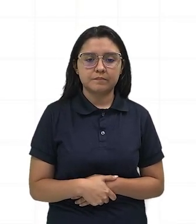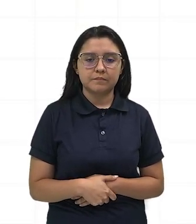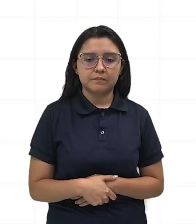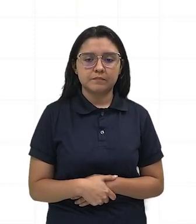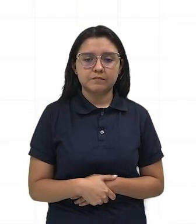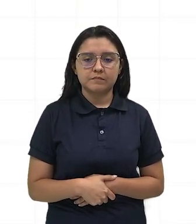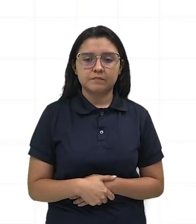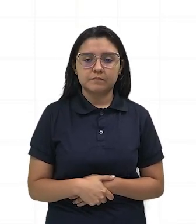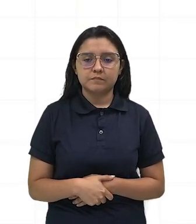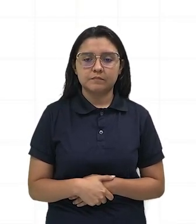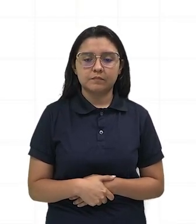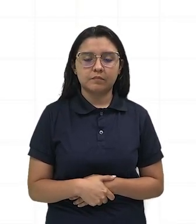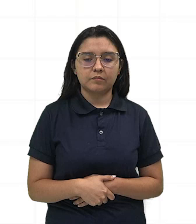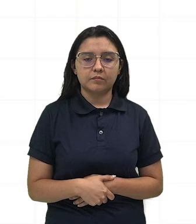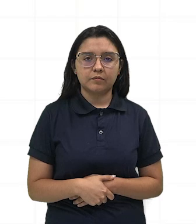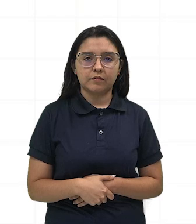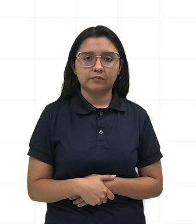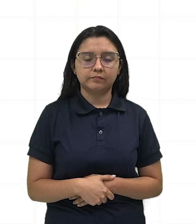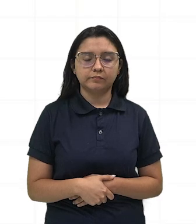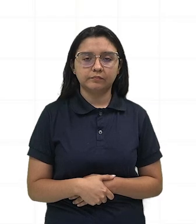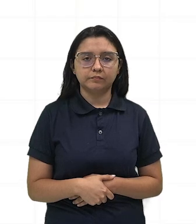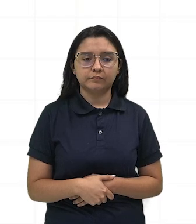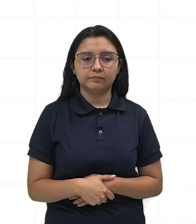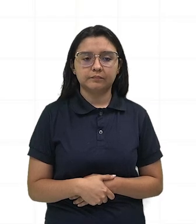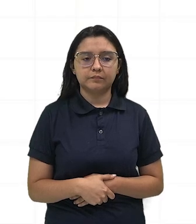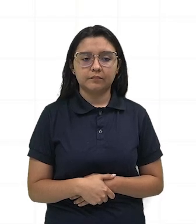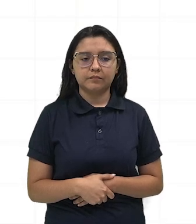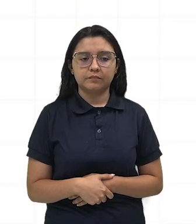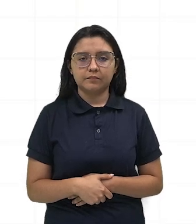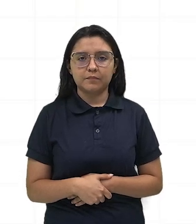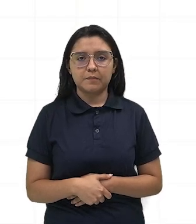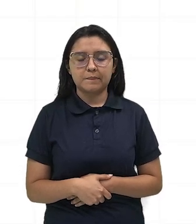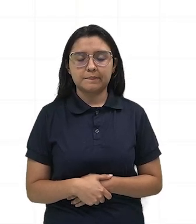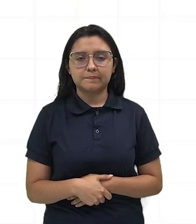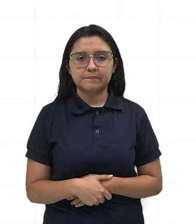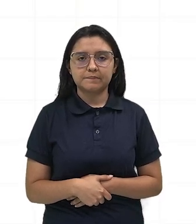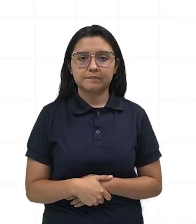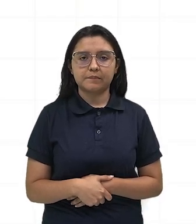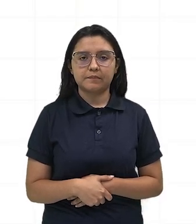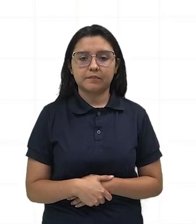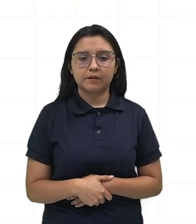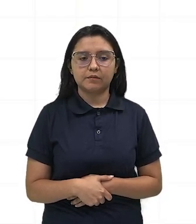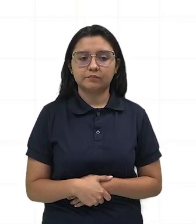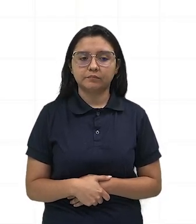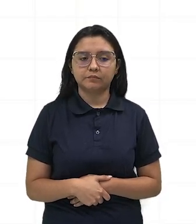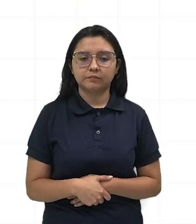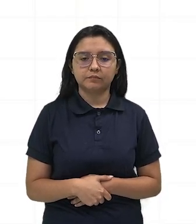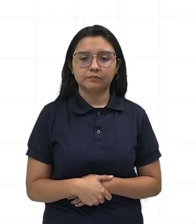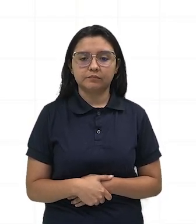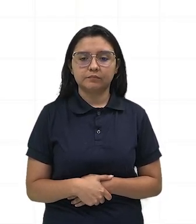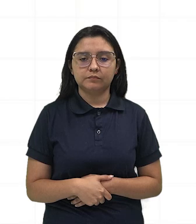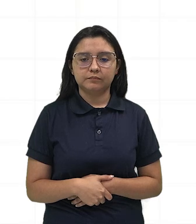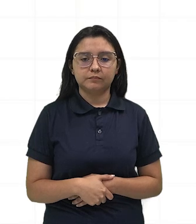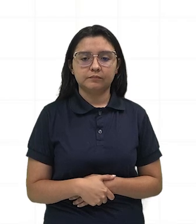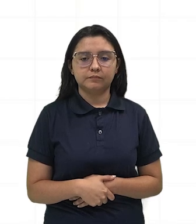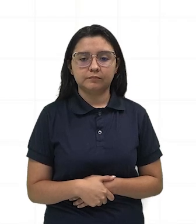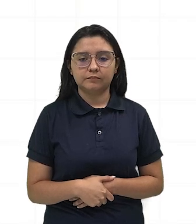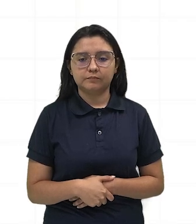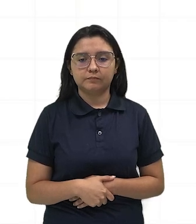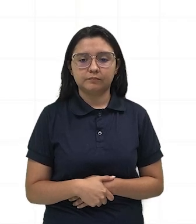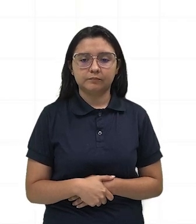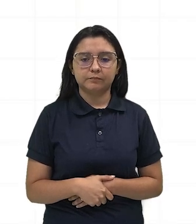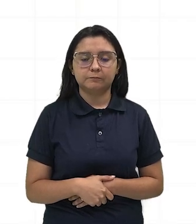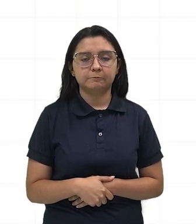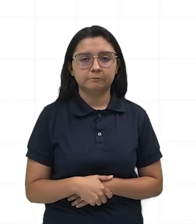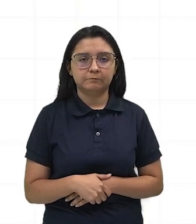7, 8 e 9. Tá? Então, temos aí as do